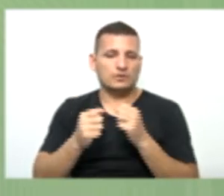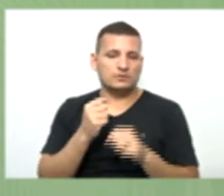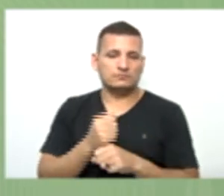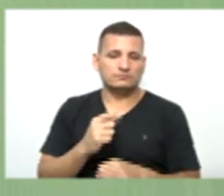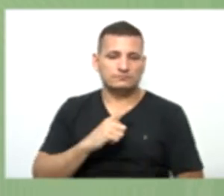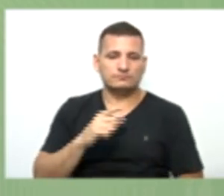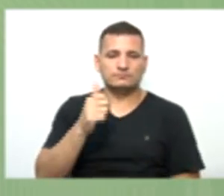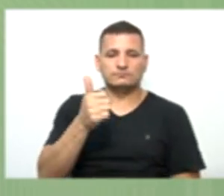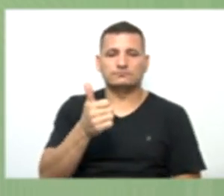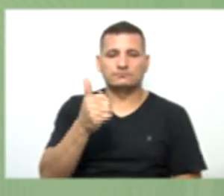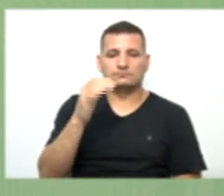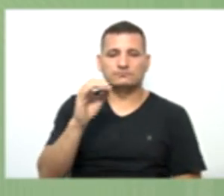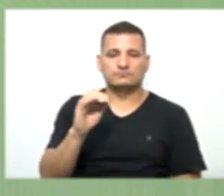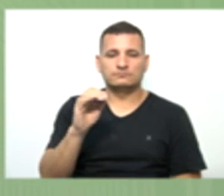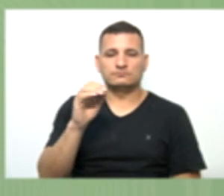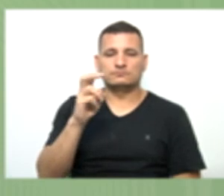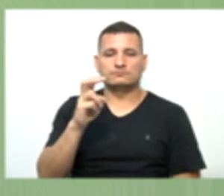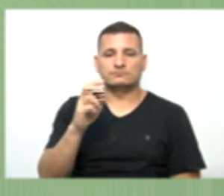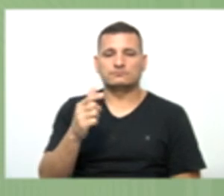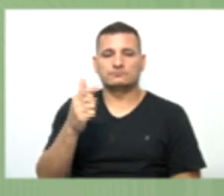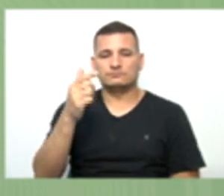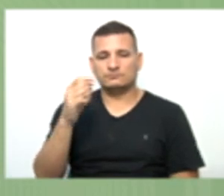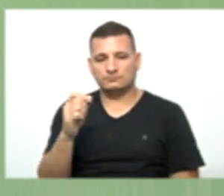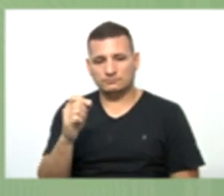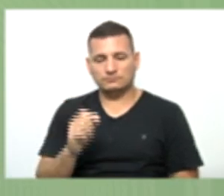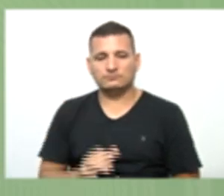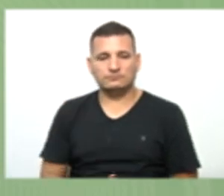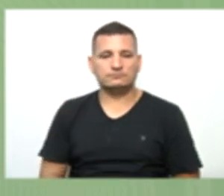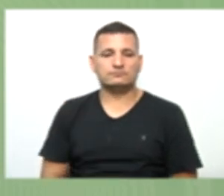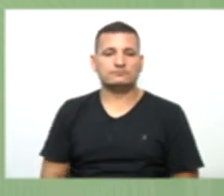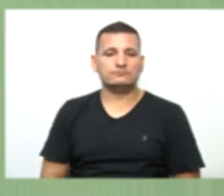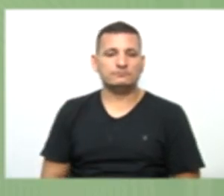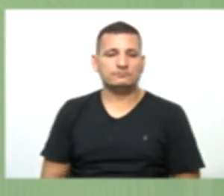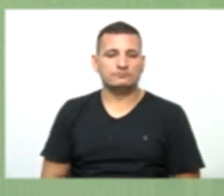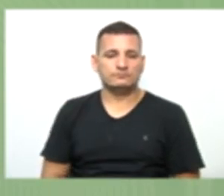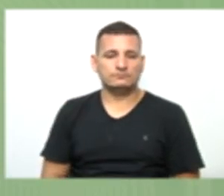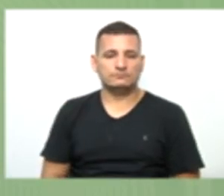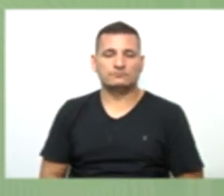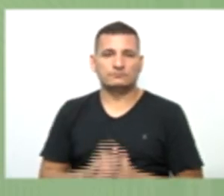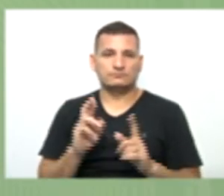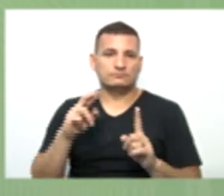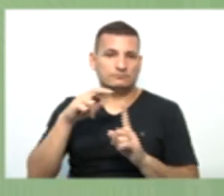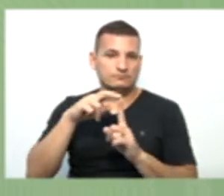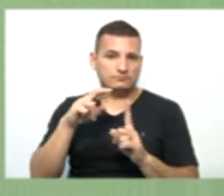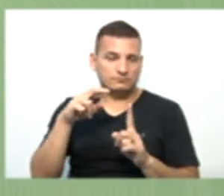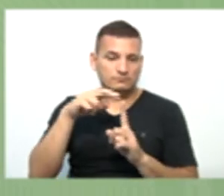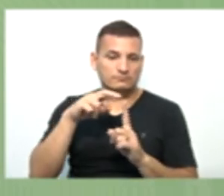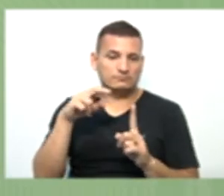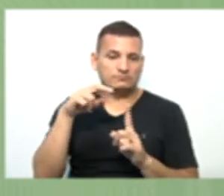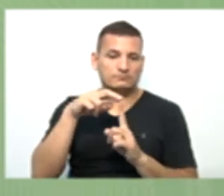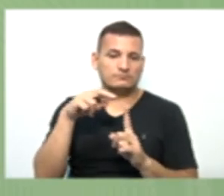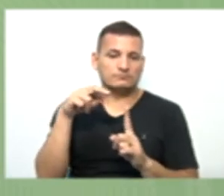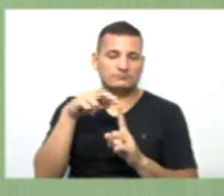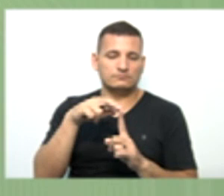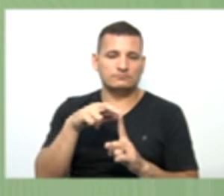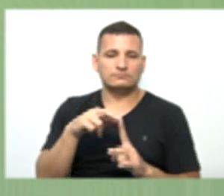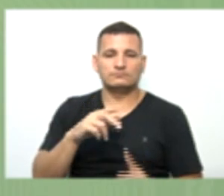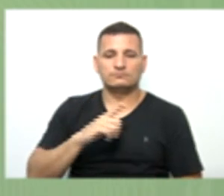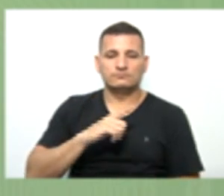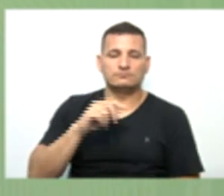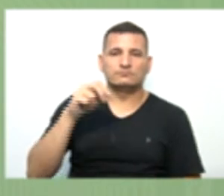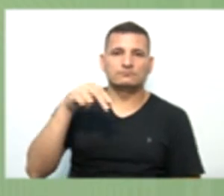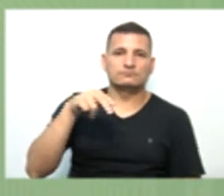10520. E para as referências, né, essas daqui são as principais para a redação científica, eu tenho a